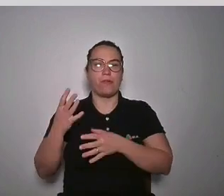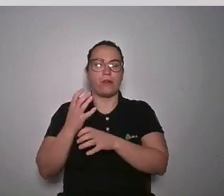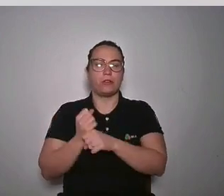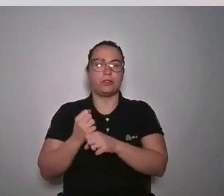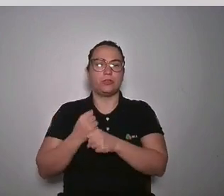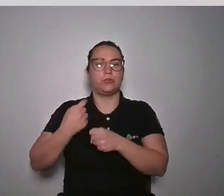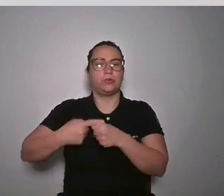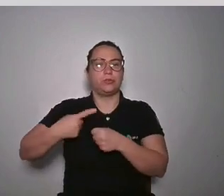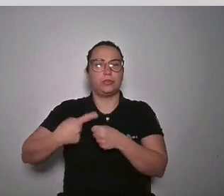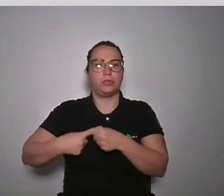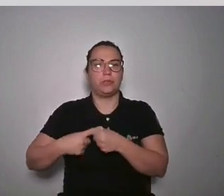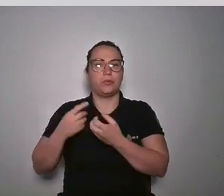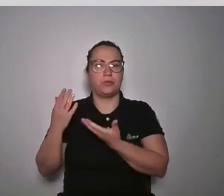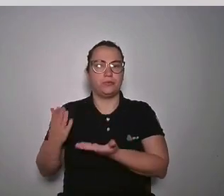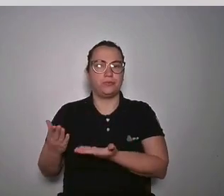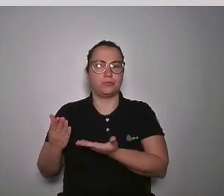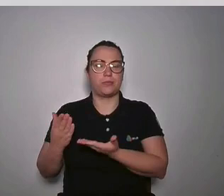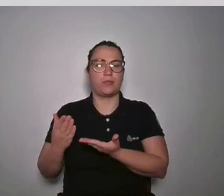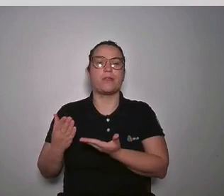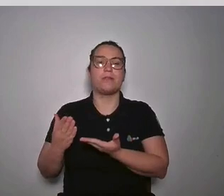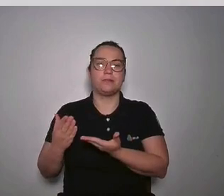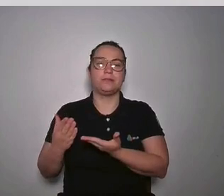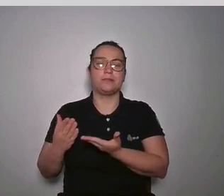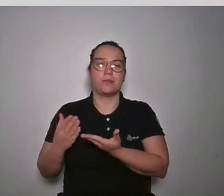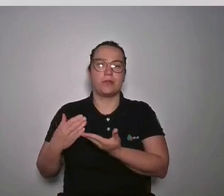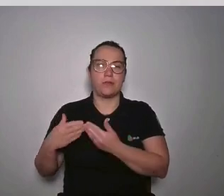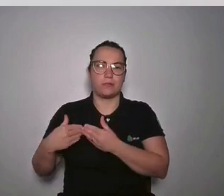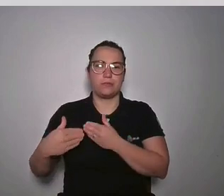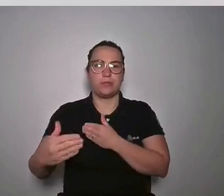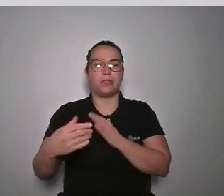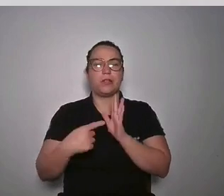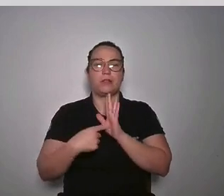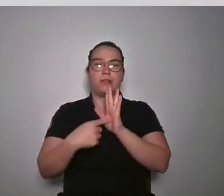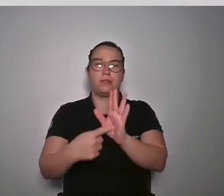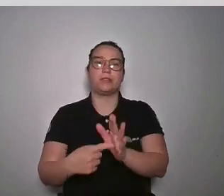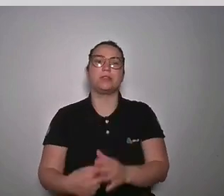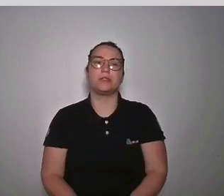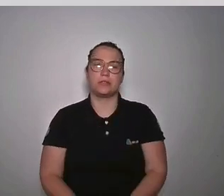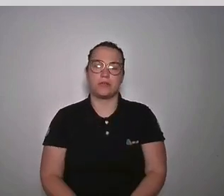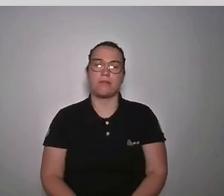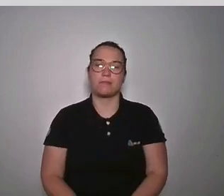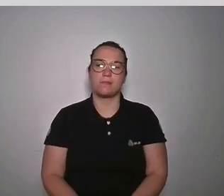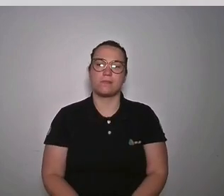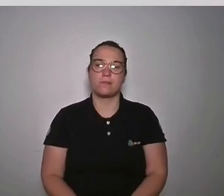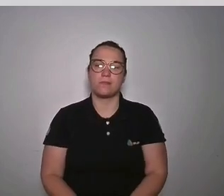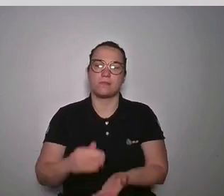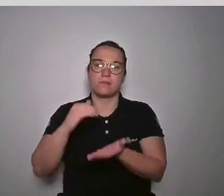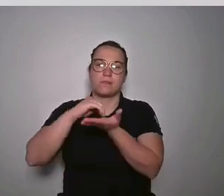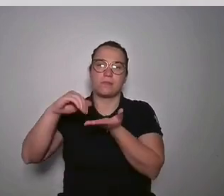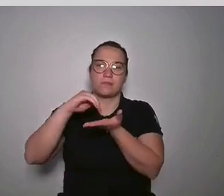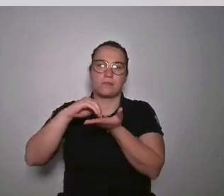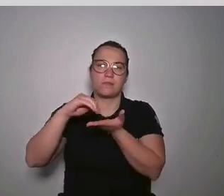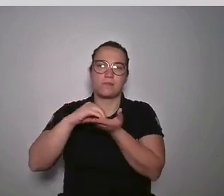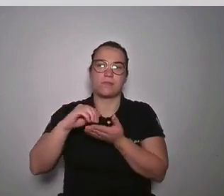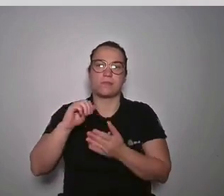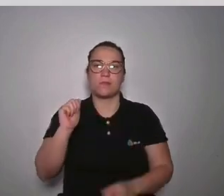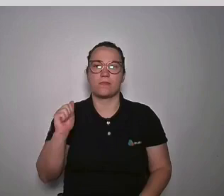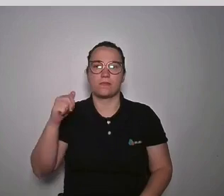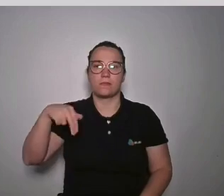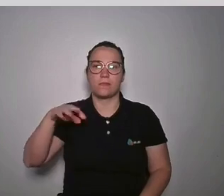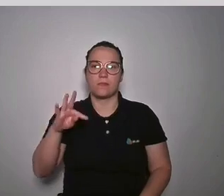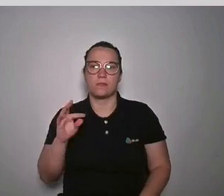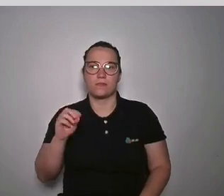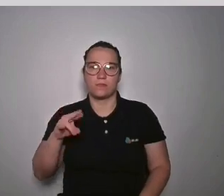que vai dirigir toda essa apresentação, ao secretário Antônio Carlos Alves. Obrigado